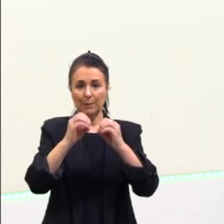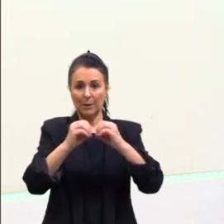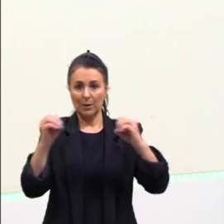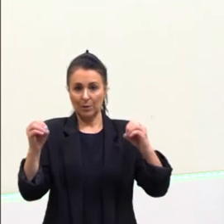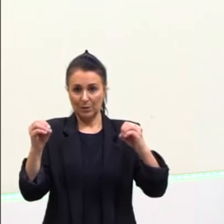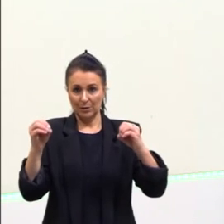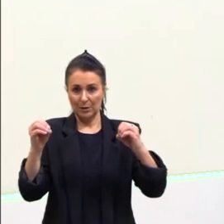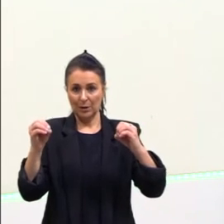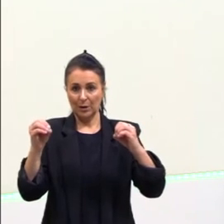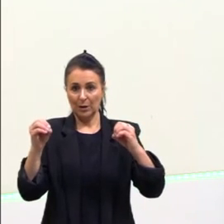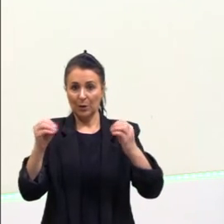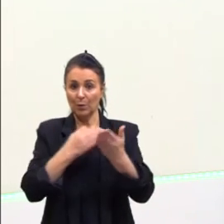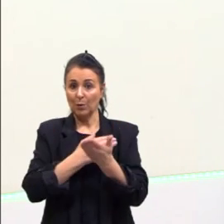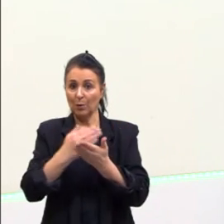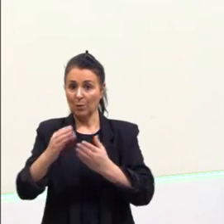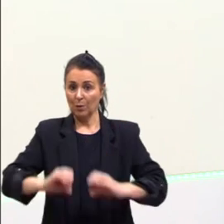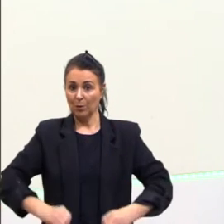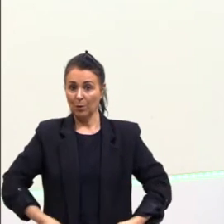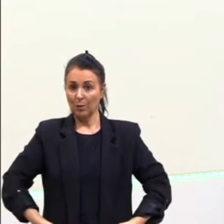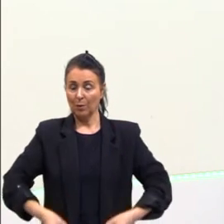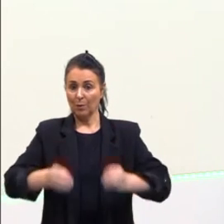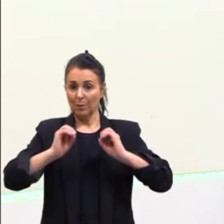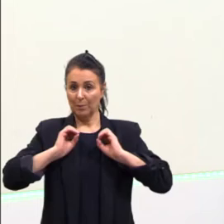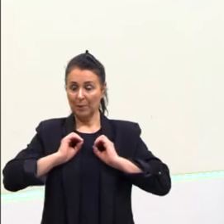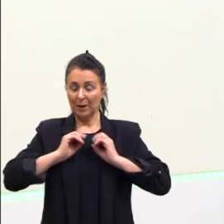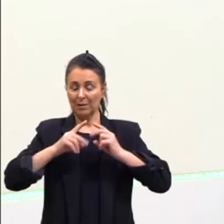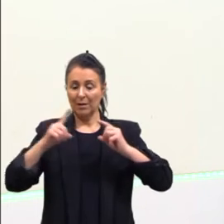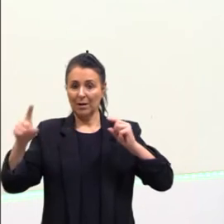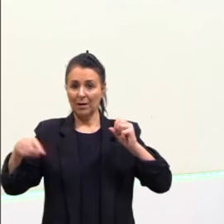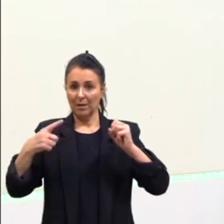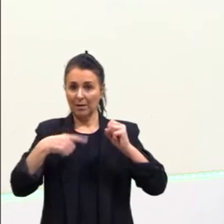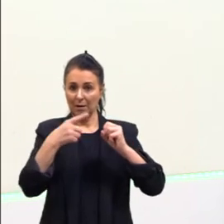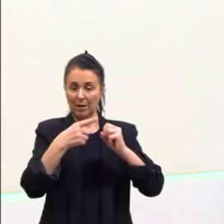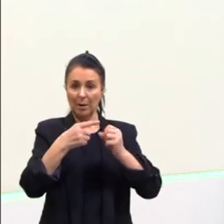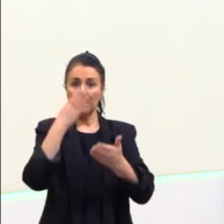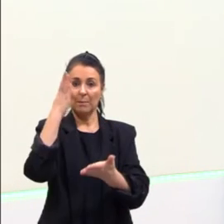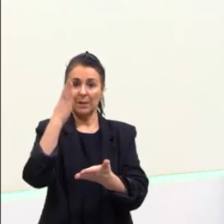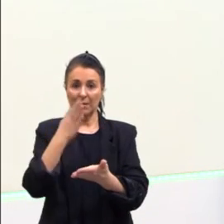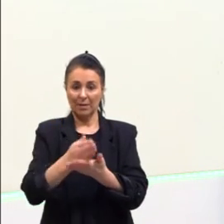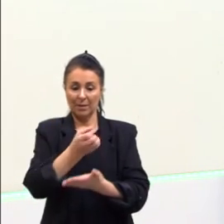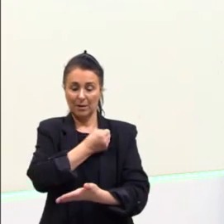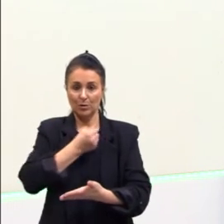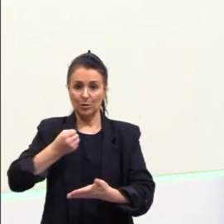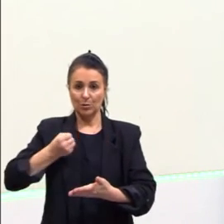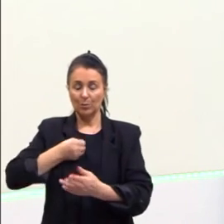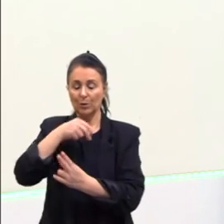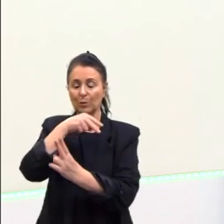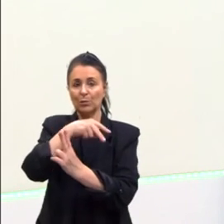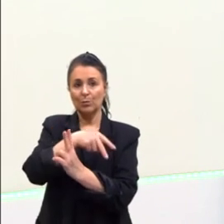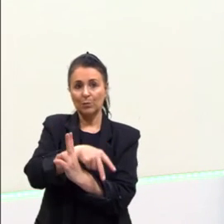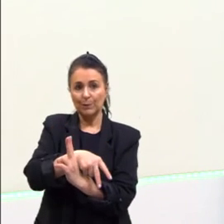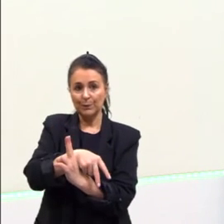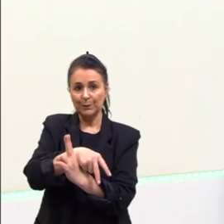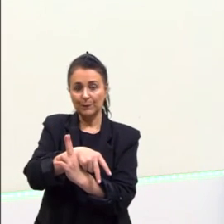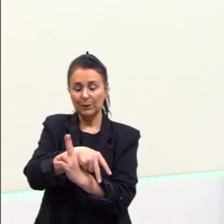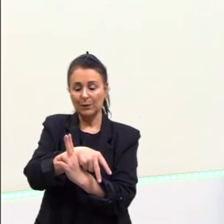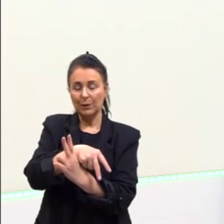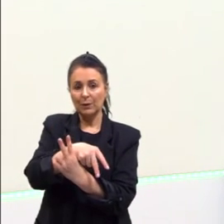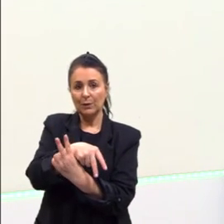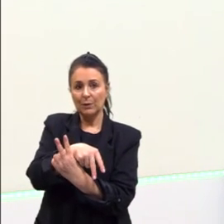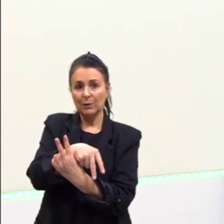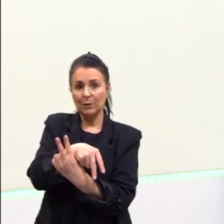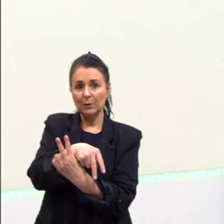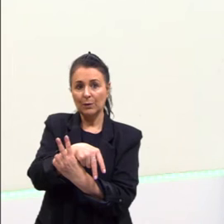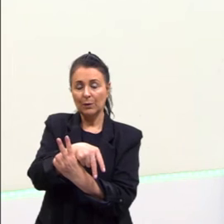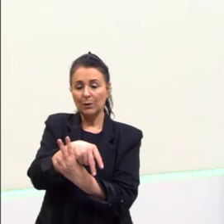formar gametas com metade do número de cromossomos esses gametas